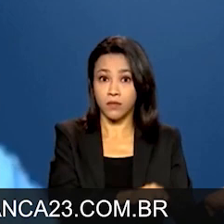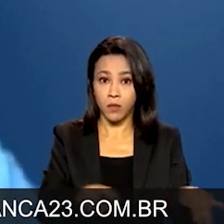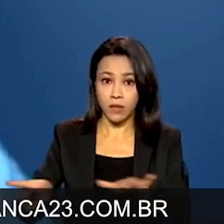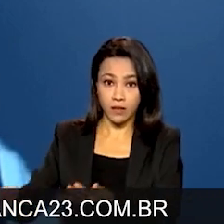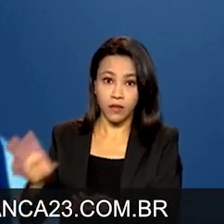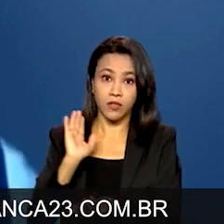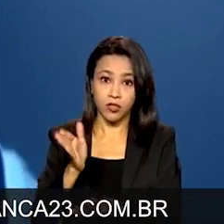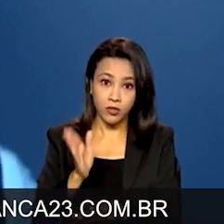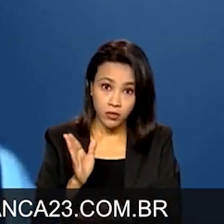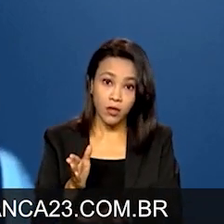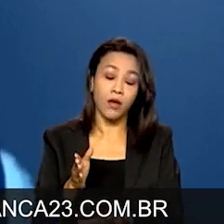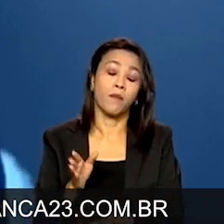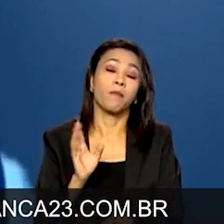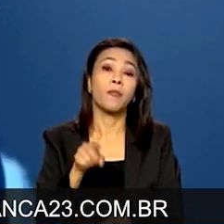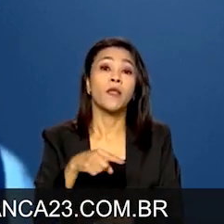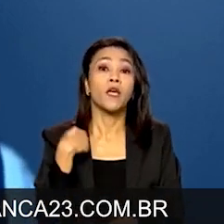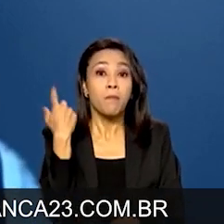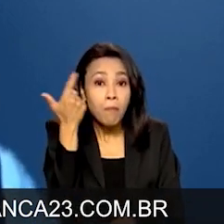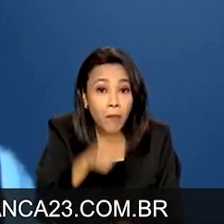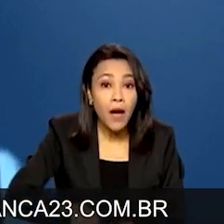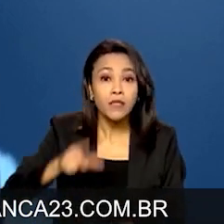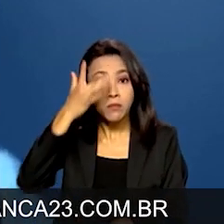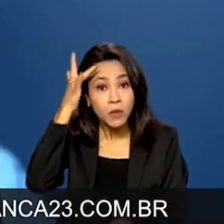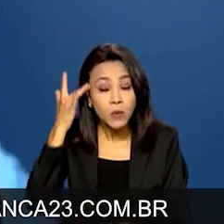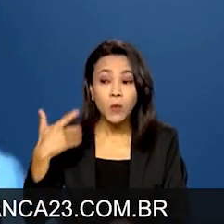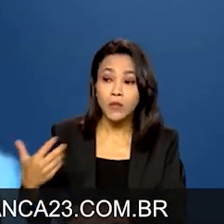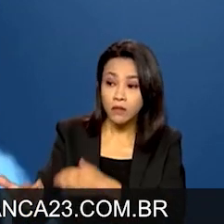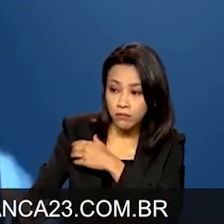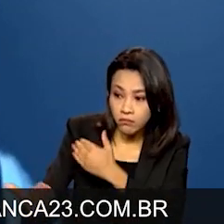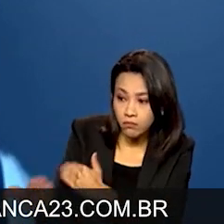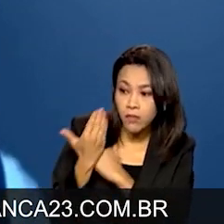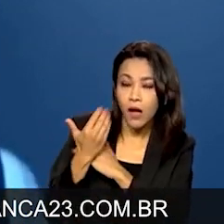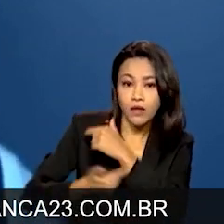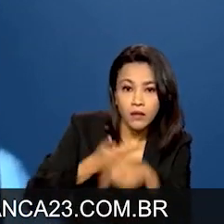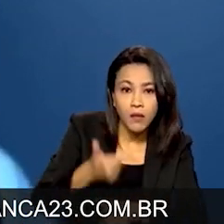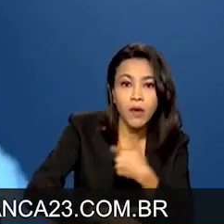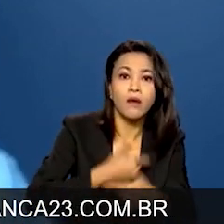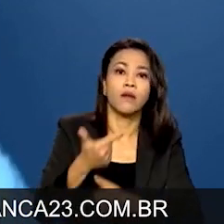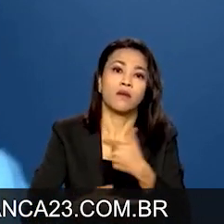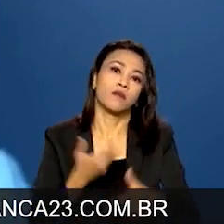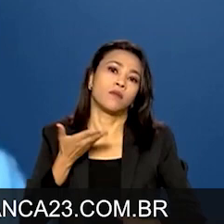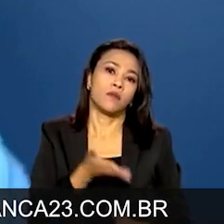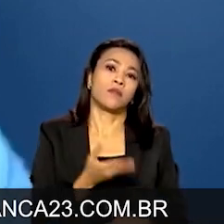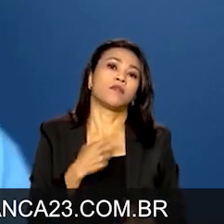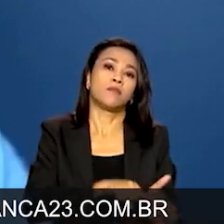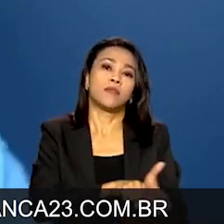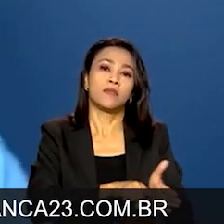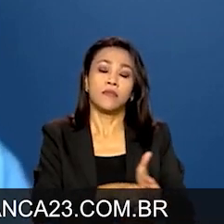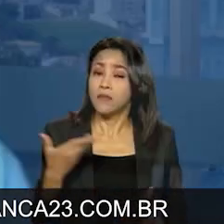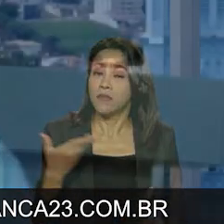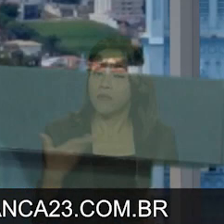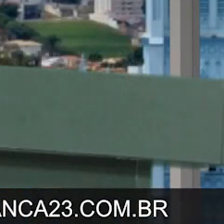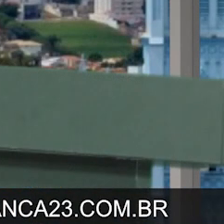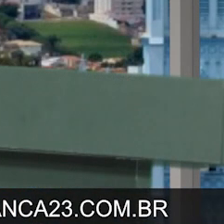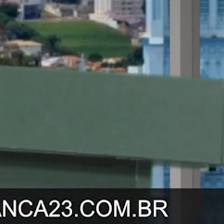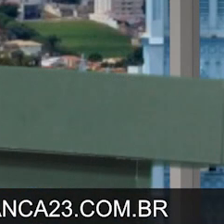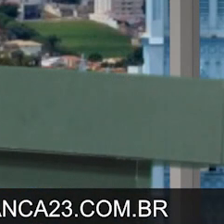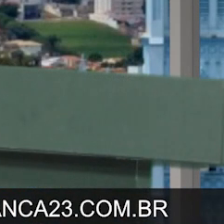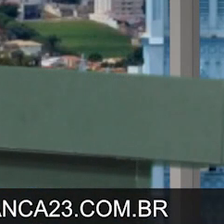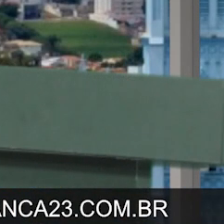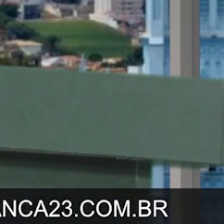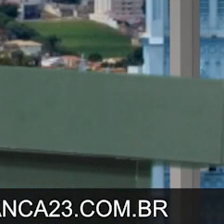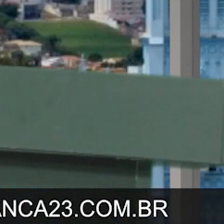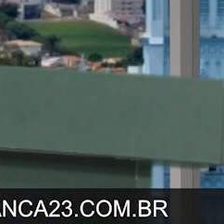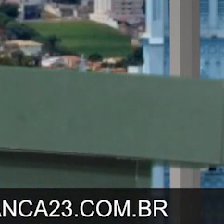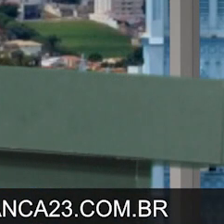que possamos ter mais recenseadores atuando, né? No censo, isso é fundamental.